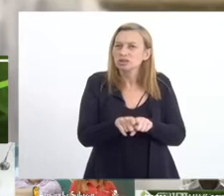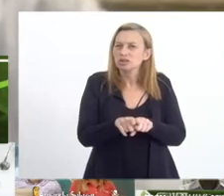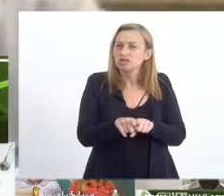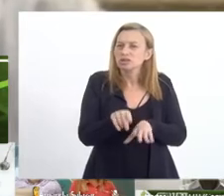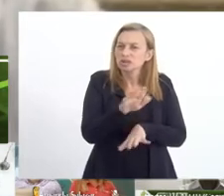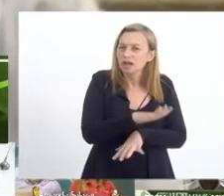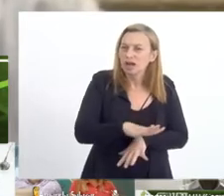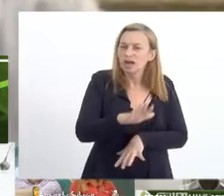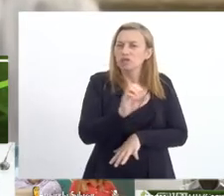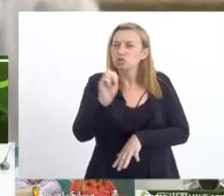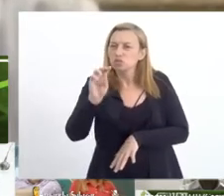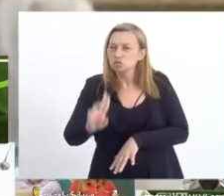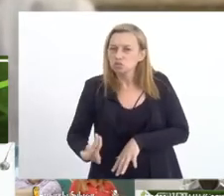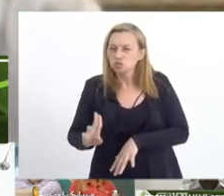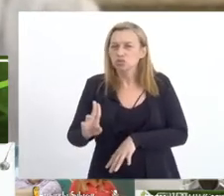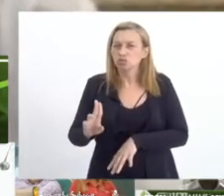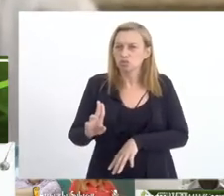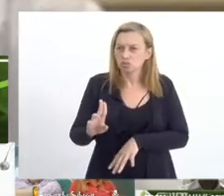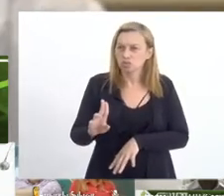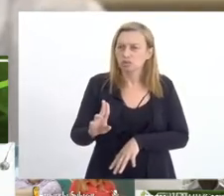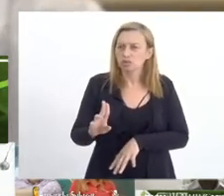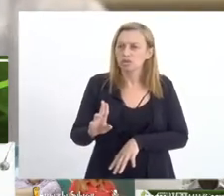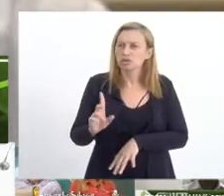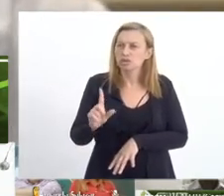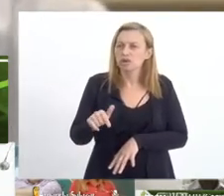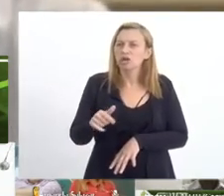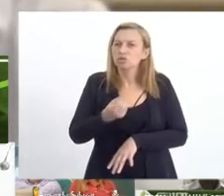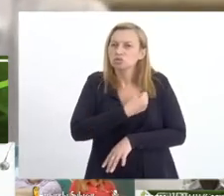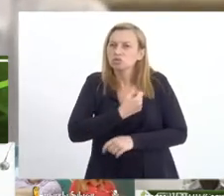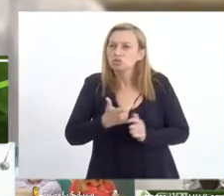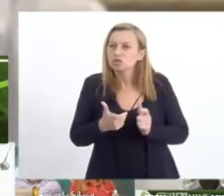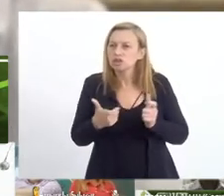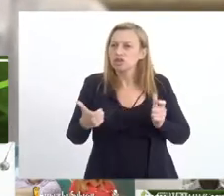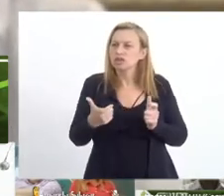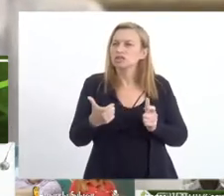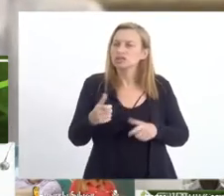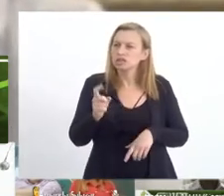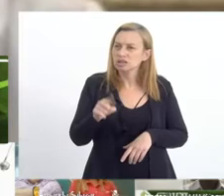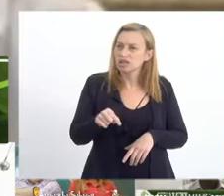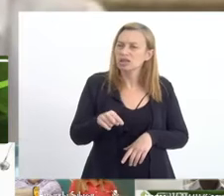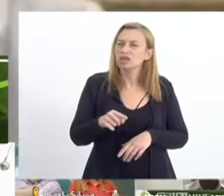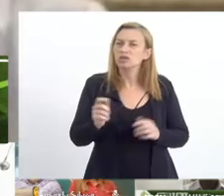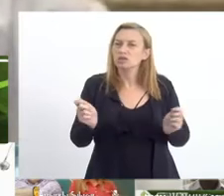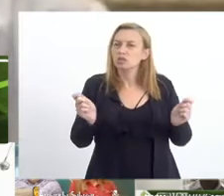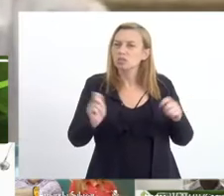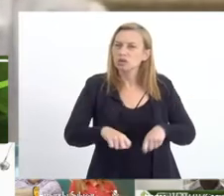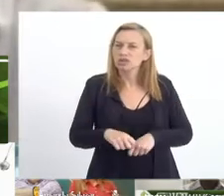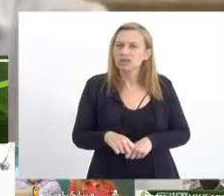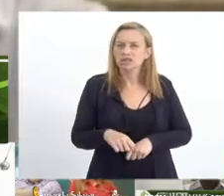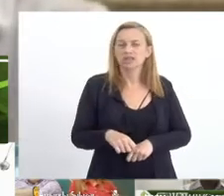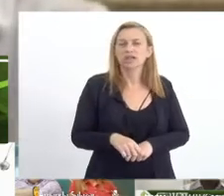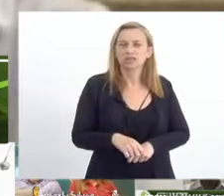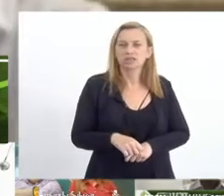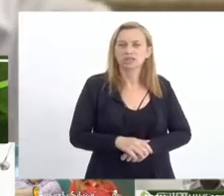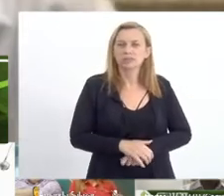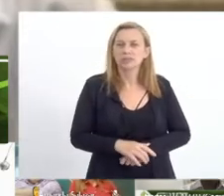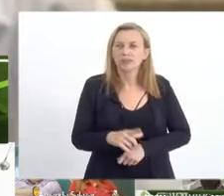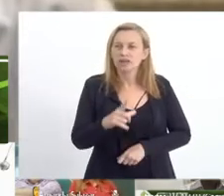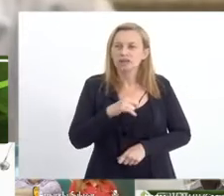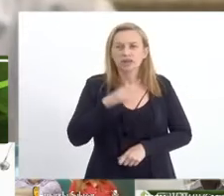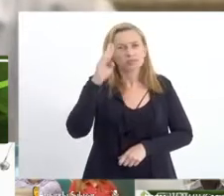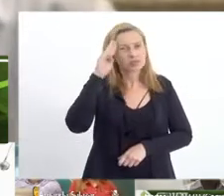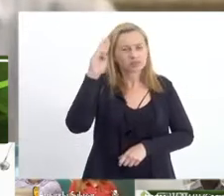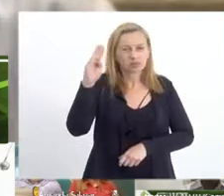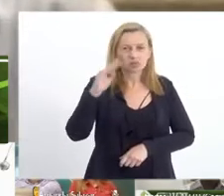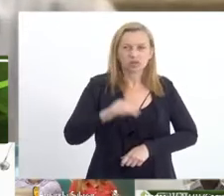sul do Espírito Santo. Então, há uma grande demanda, né, com todas as suas potencialidades, né,